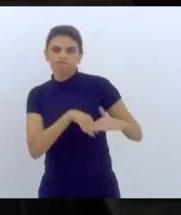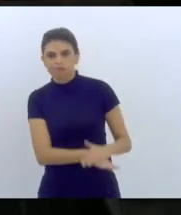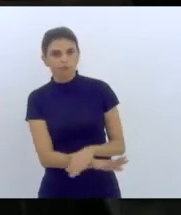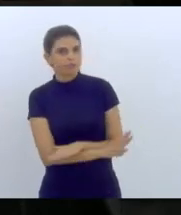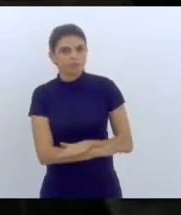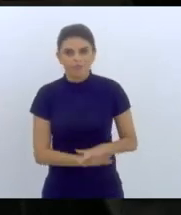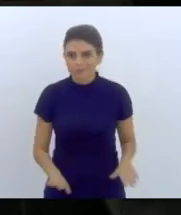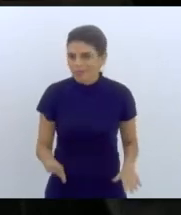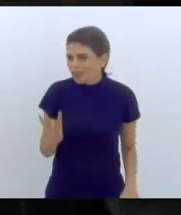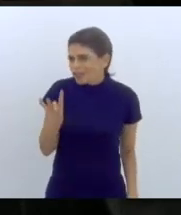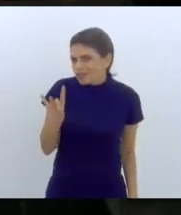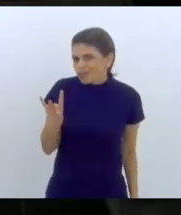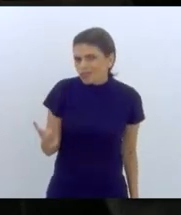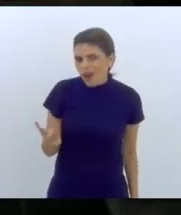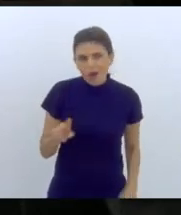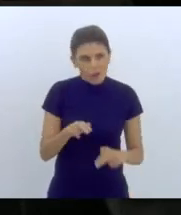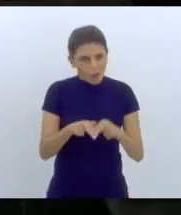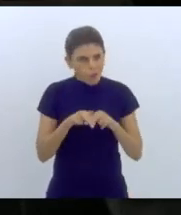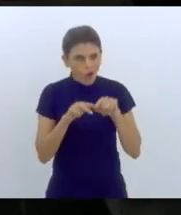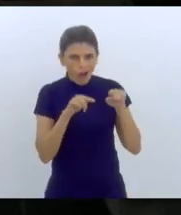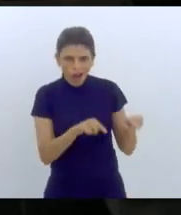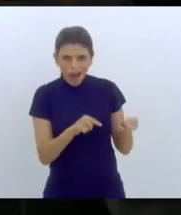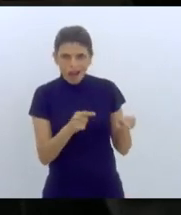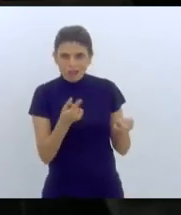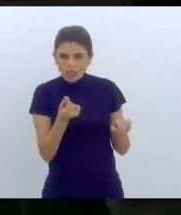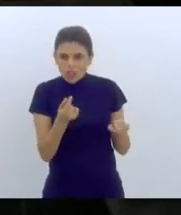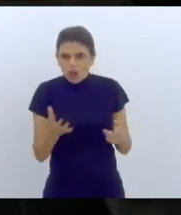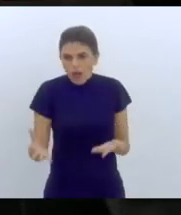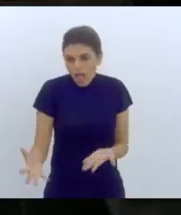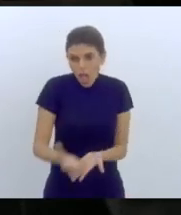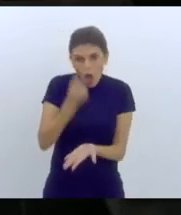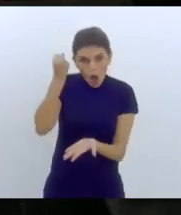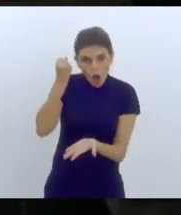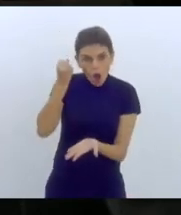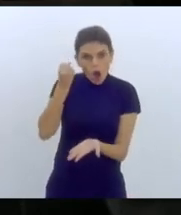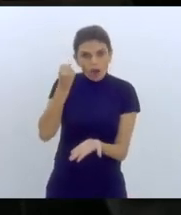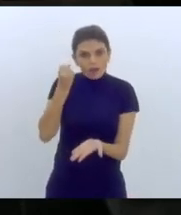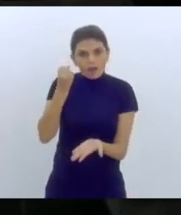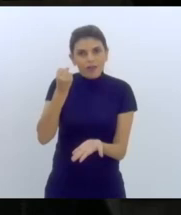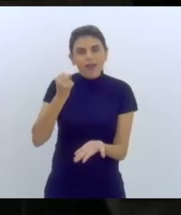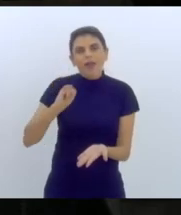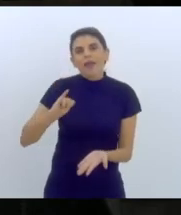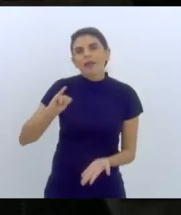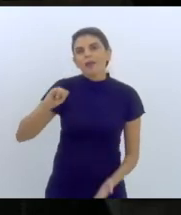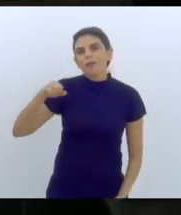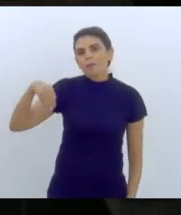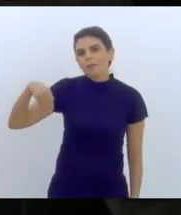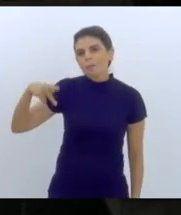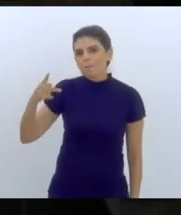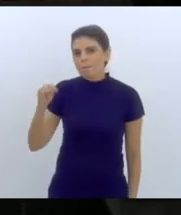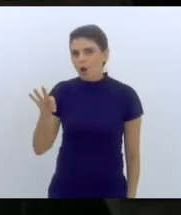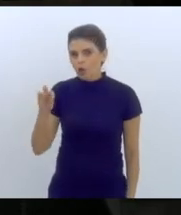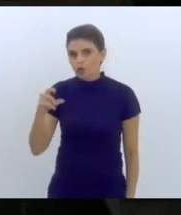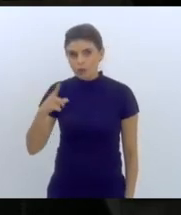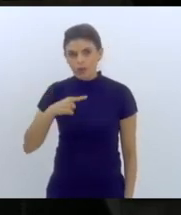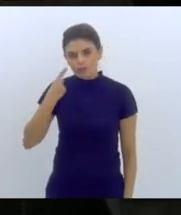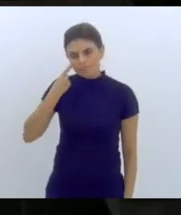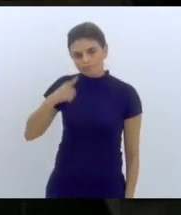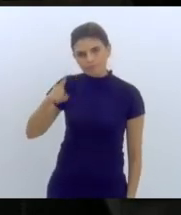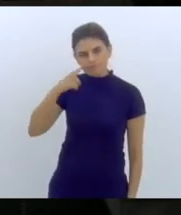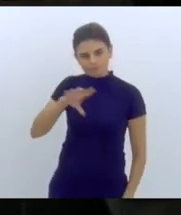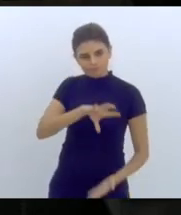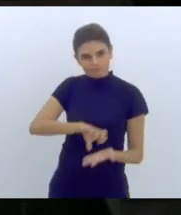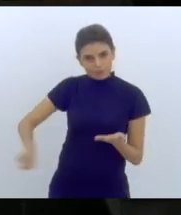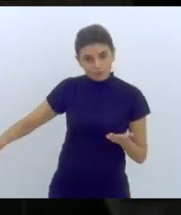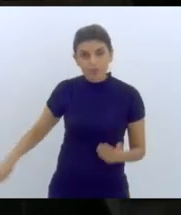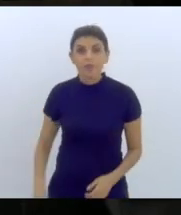só no recolhimento dos impostos que existe a burla.